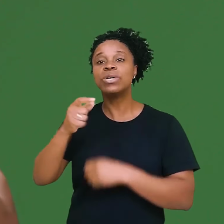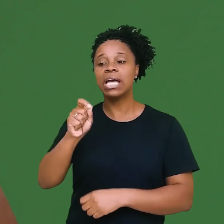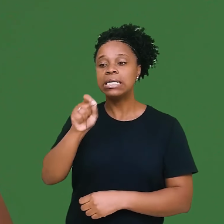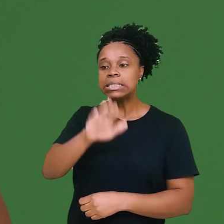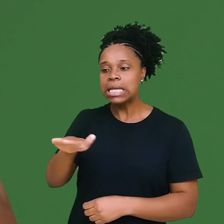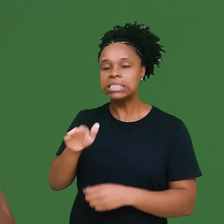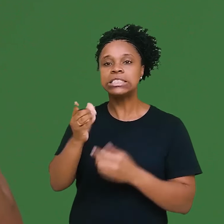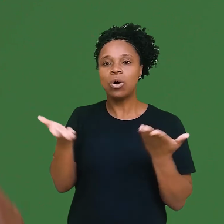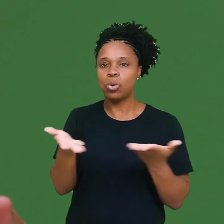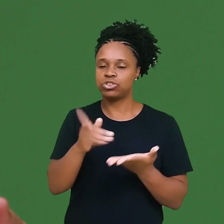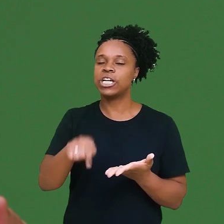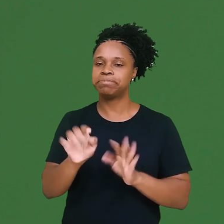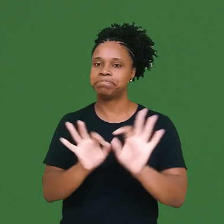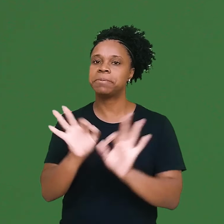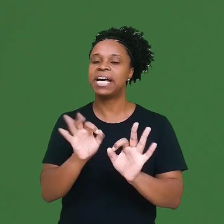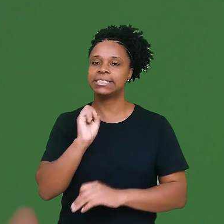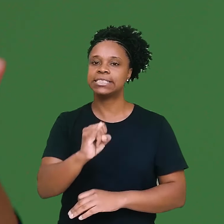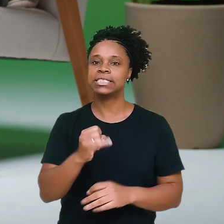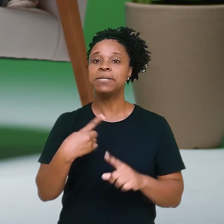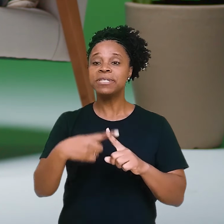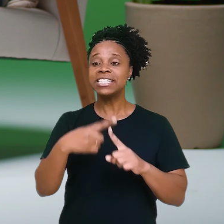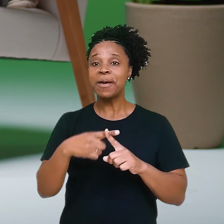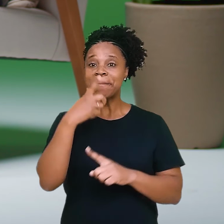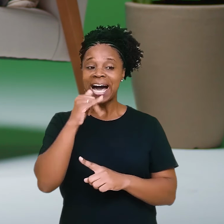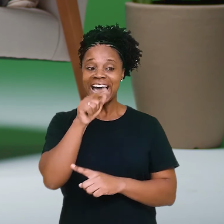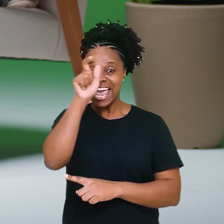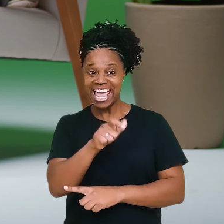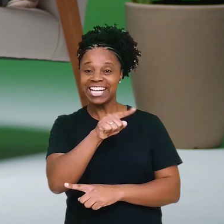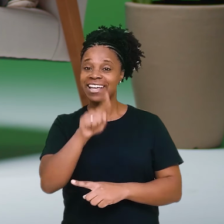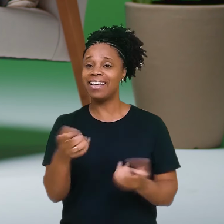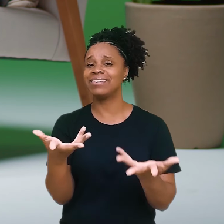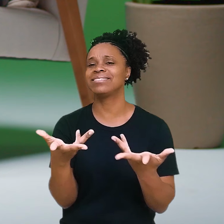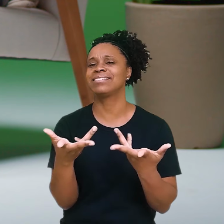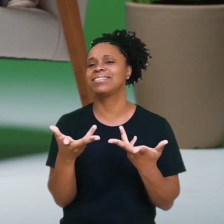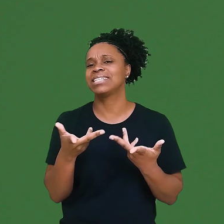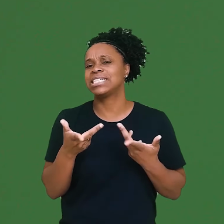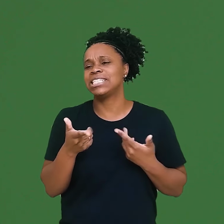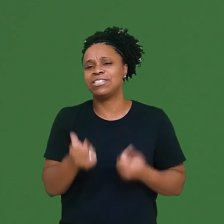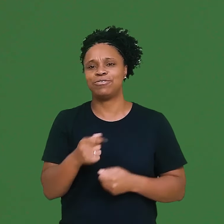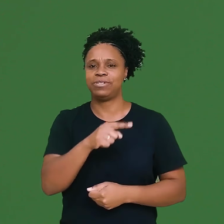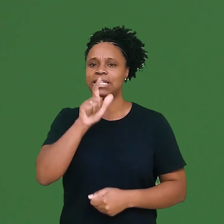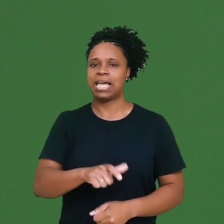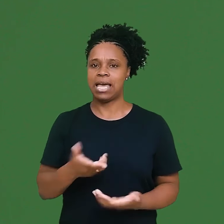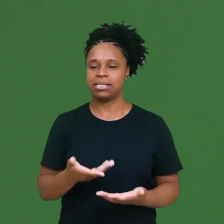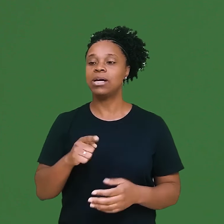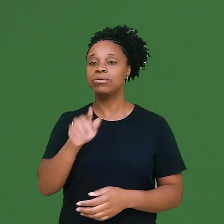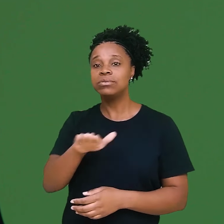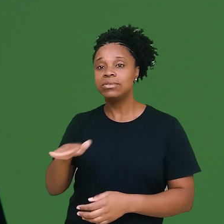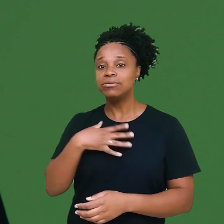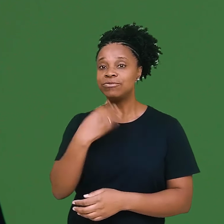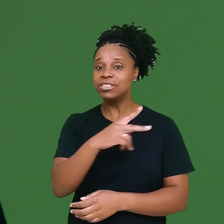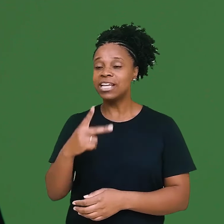fala que as crianças são mais preparadas, eu acho porque ele é um cara muito incrível, assim. E ele é um pai muito maravilhoso. Então,